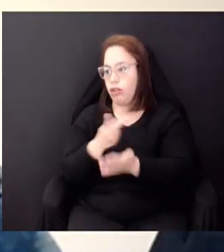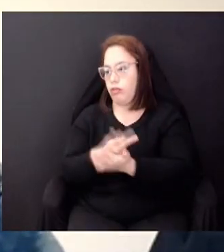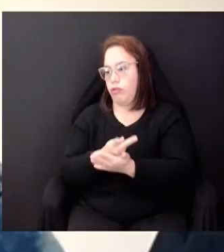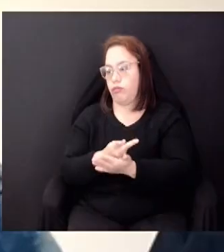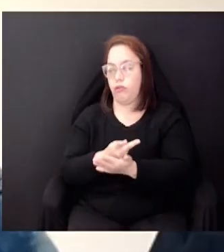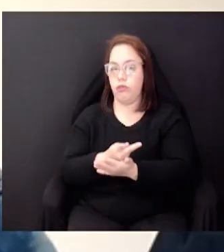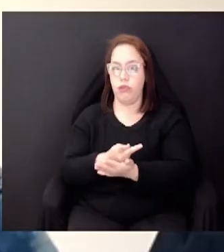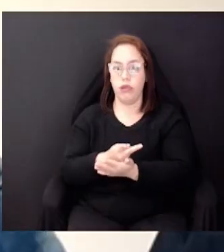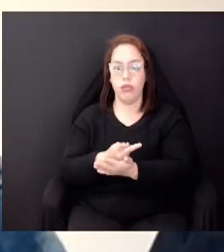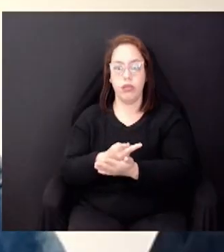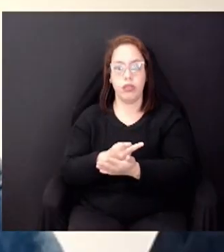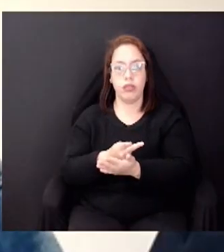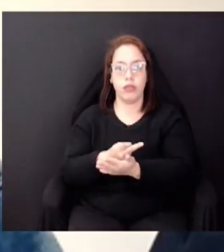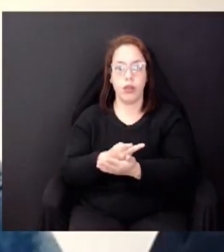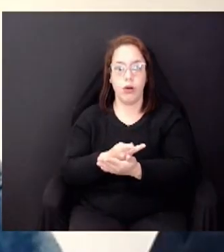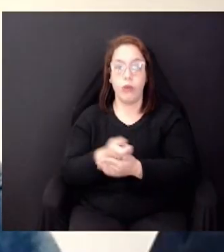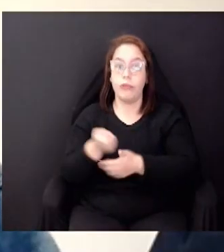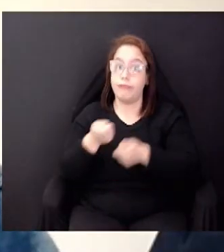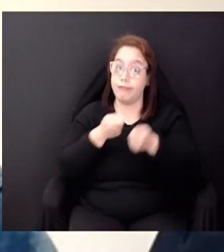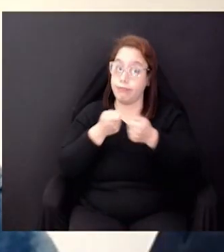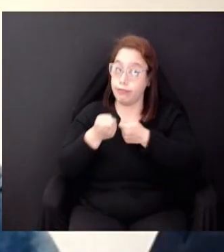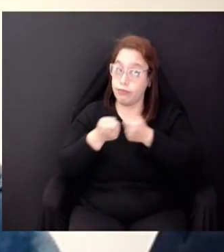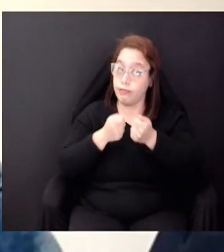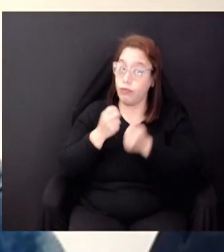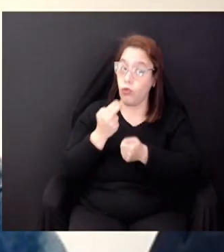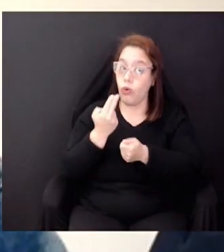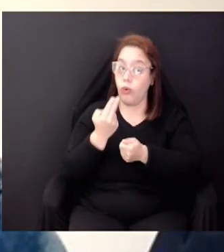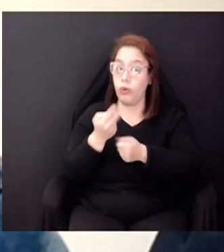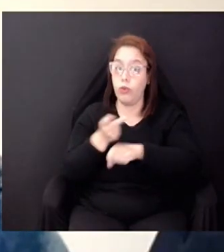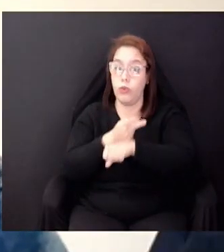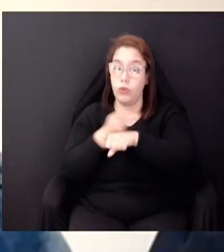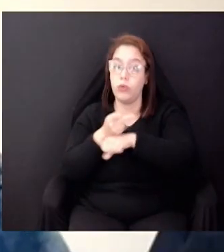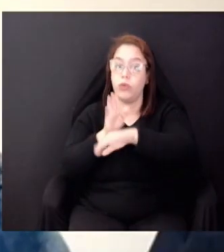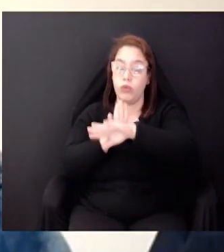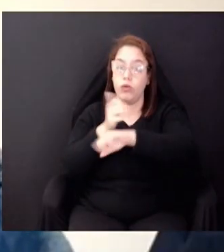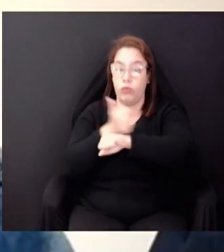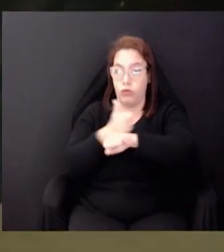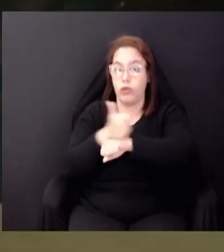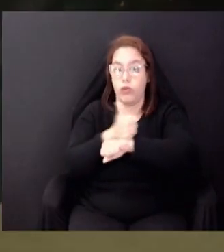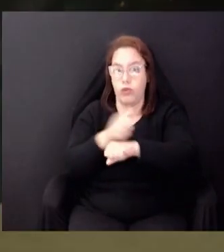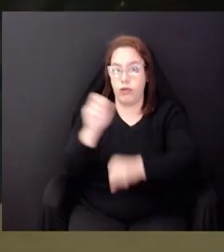tente manejar ou, se necessário, procure ajuda profissional.